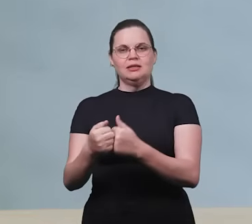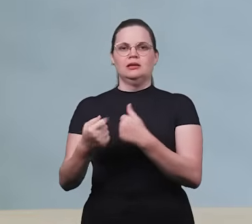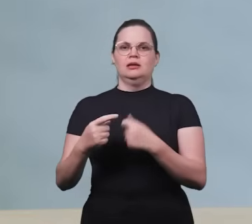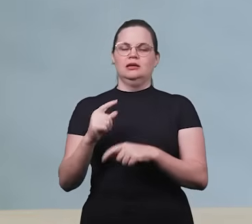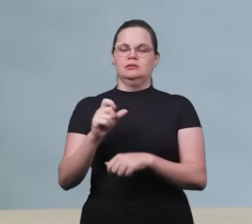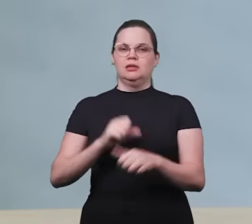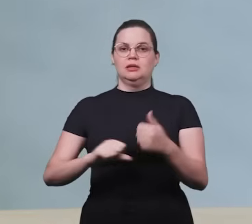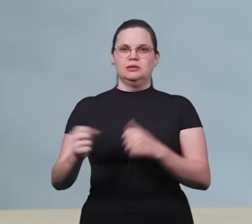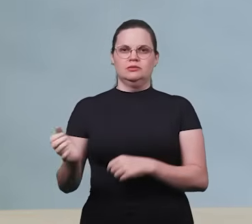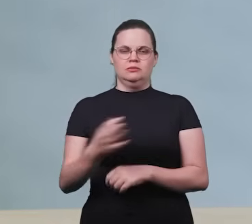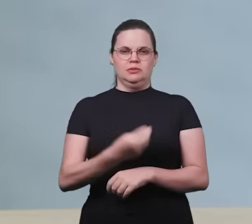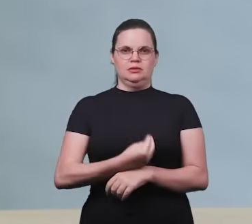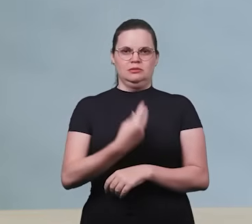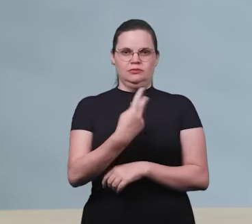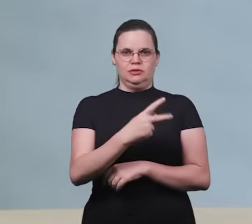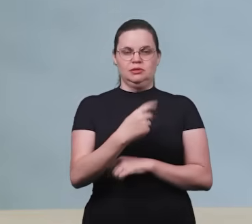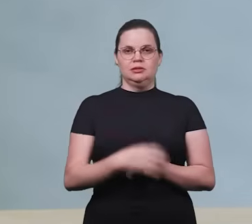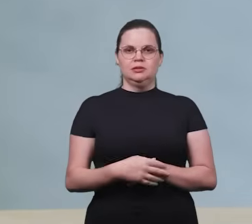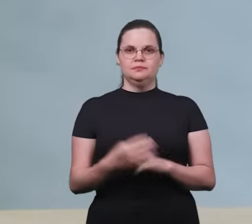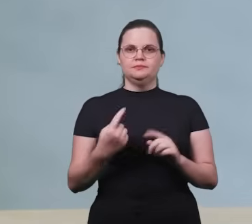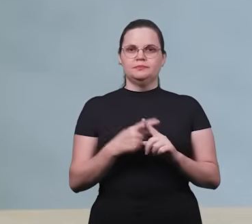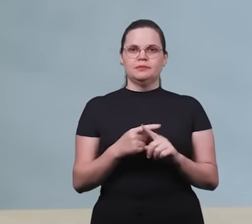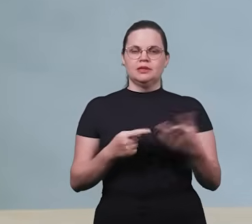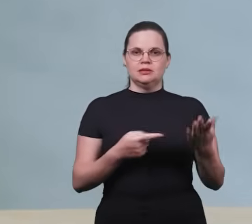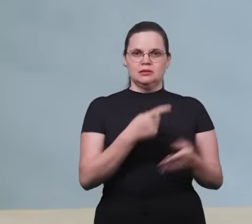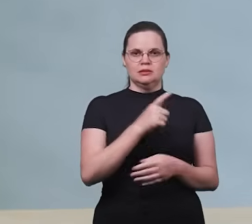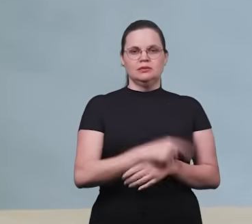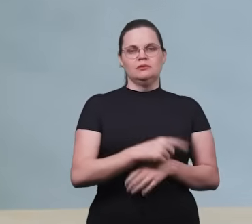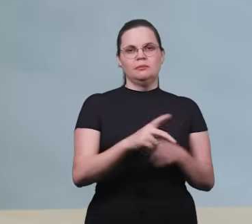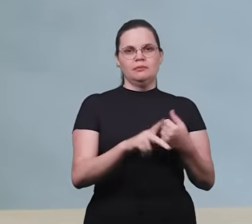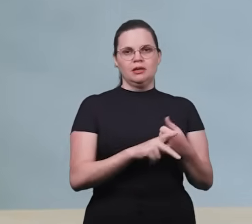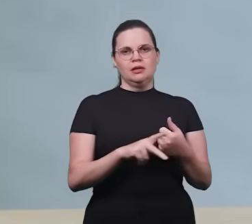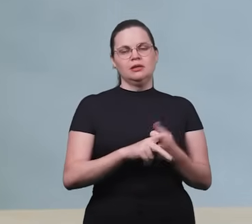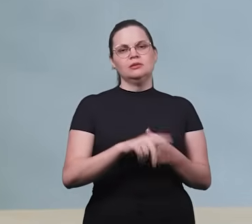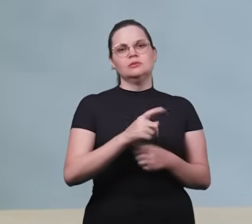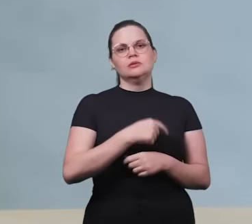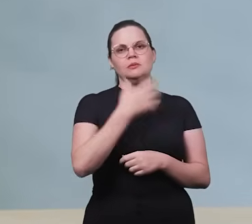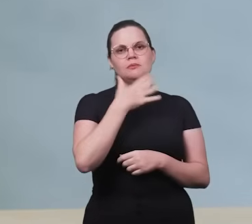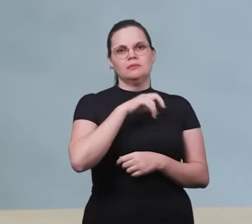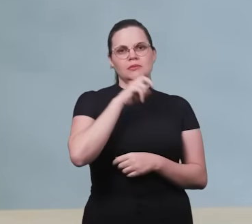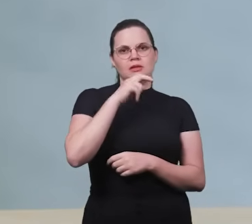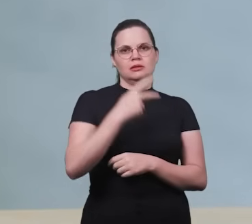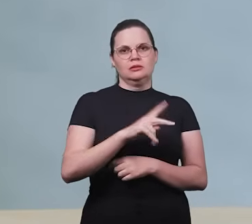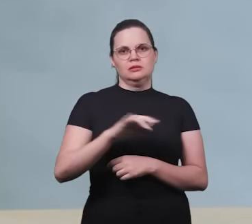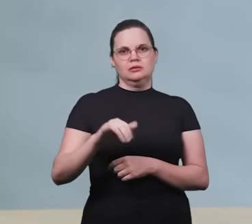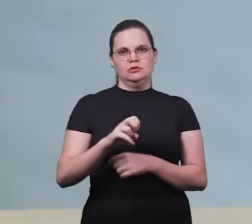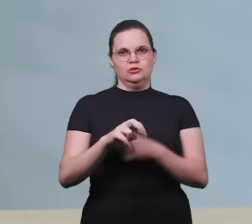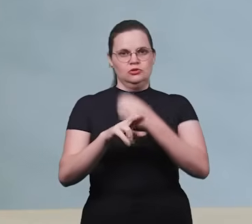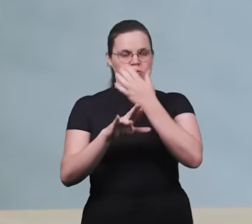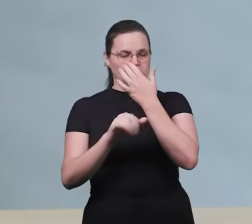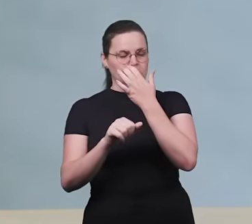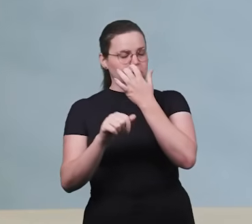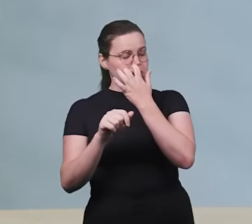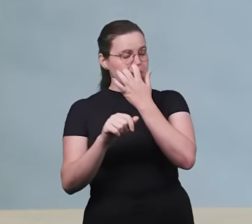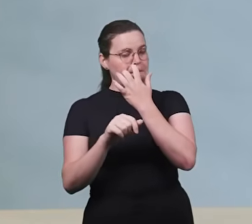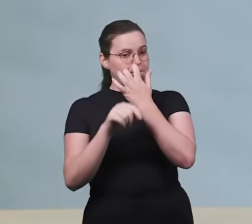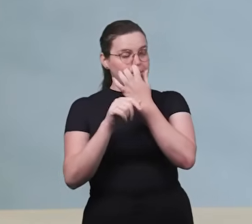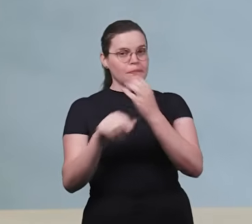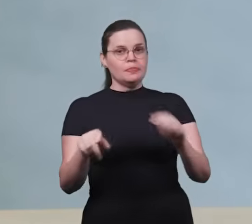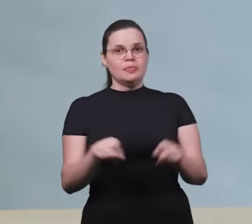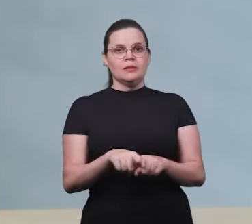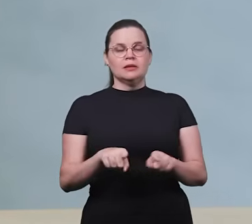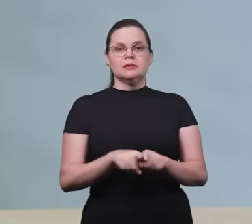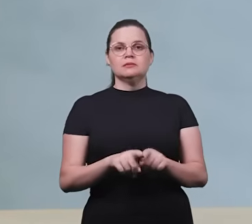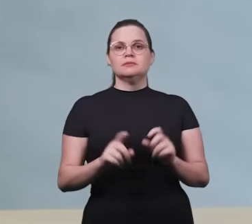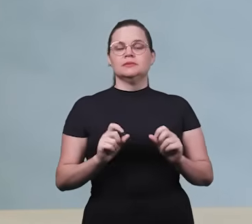de Jonas, era um homem pescador, trabalhador comum, simples, marcado pela dureza da vida na beira do mar